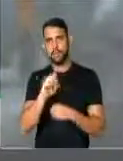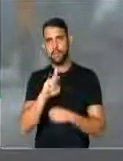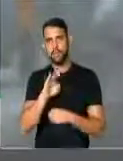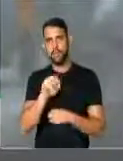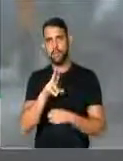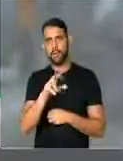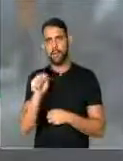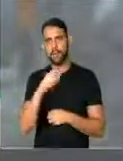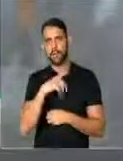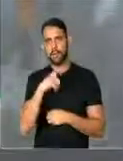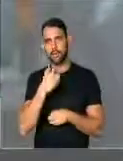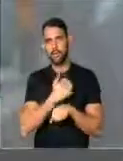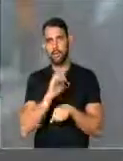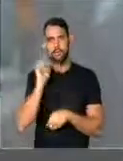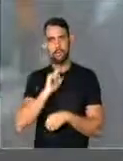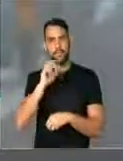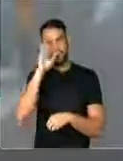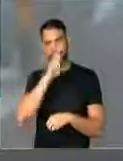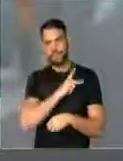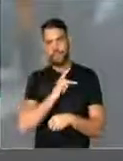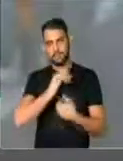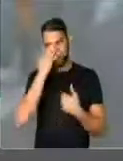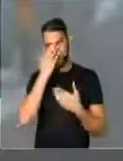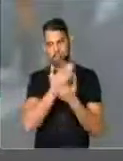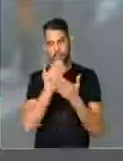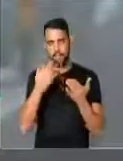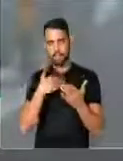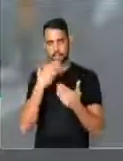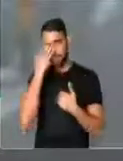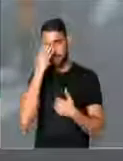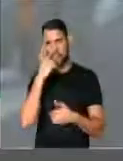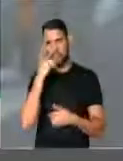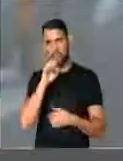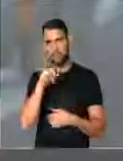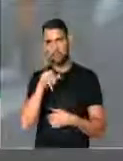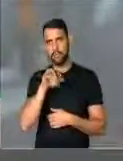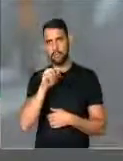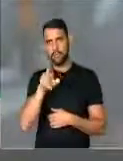Santa Bárbara, em Minas Gerais. Era isso, senhor presidente, agradecer. Muito obrigado, deputado Simão Cecim. Presidente.